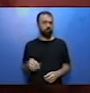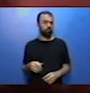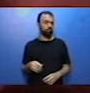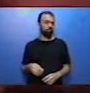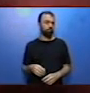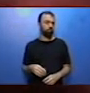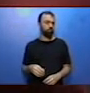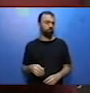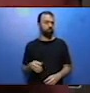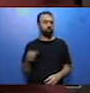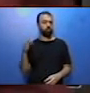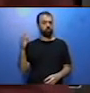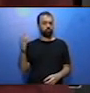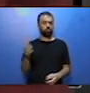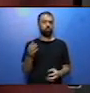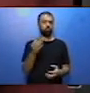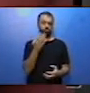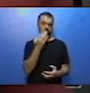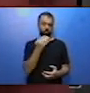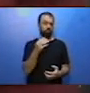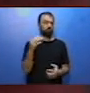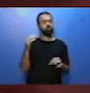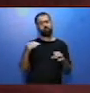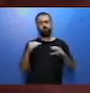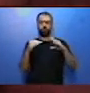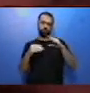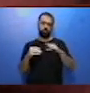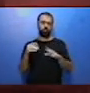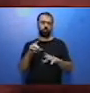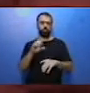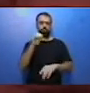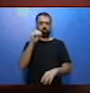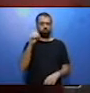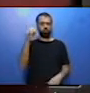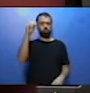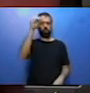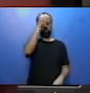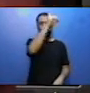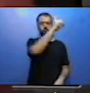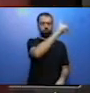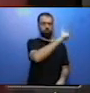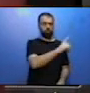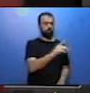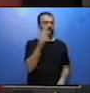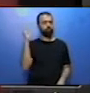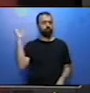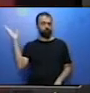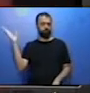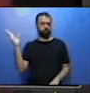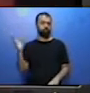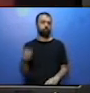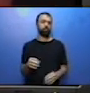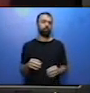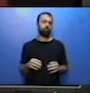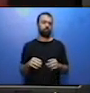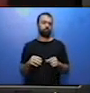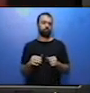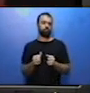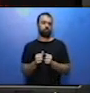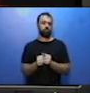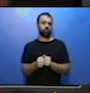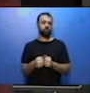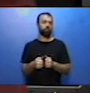nós temos lá café da manhã uma fruta almoço uma fruta jantar como ser café da manhã um pãozinho